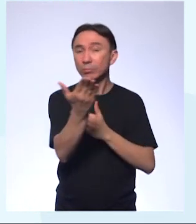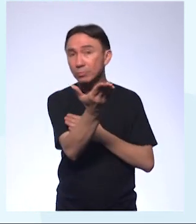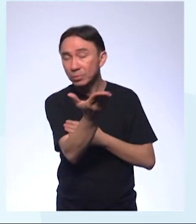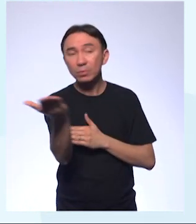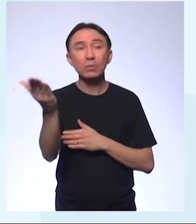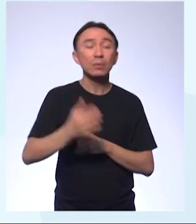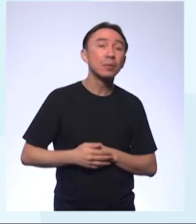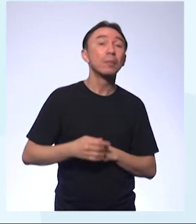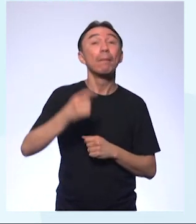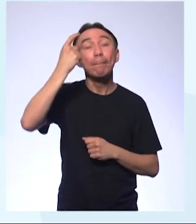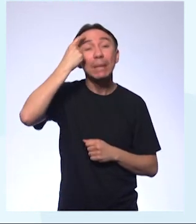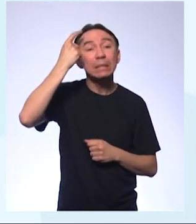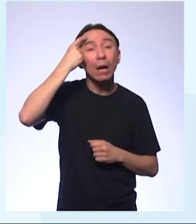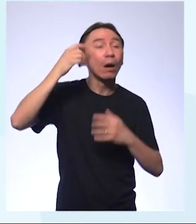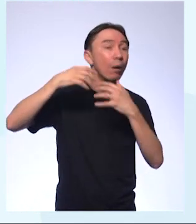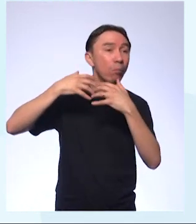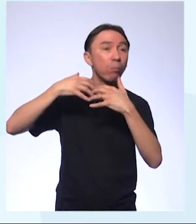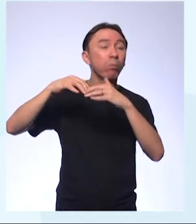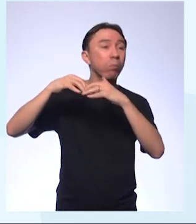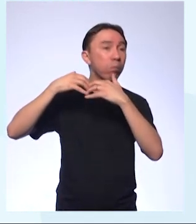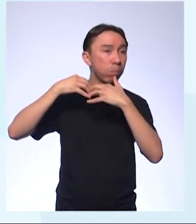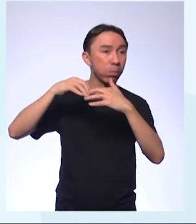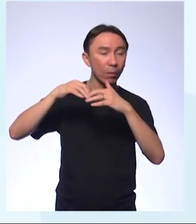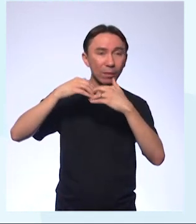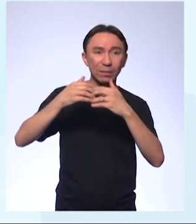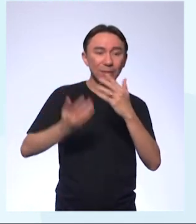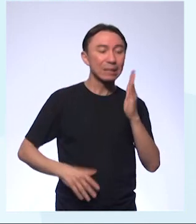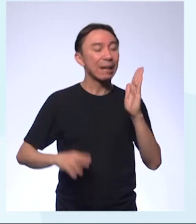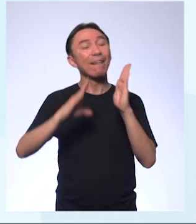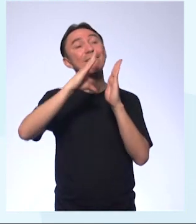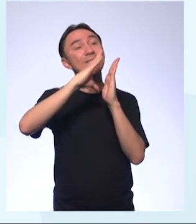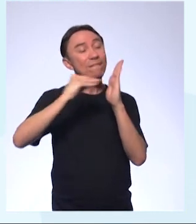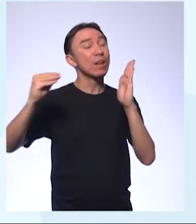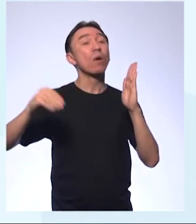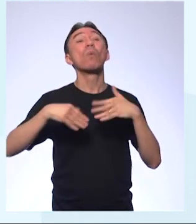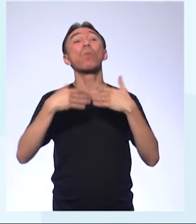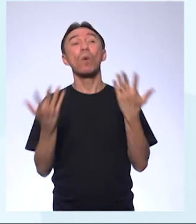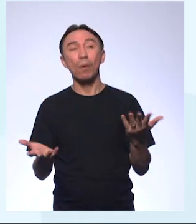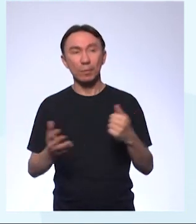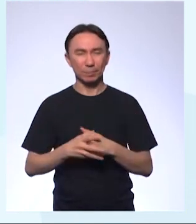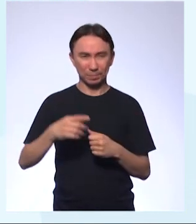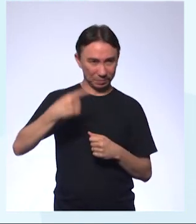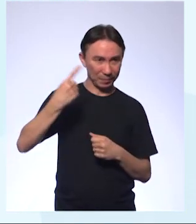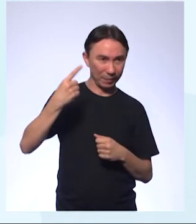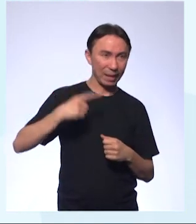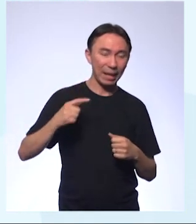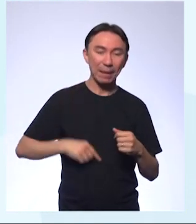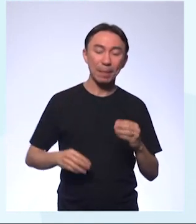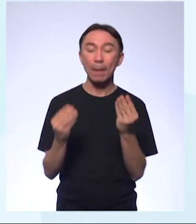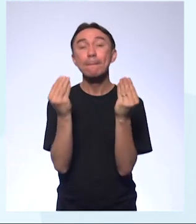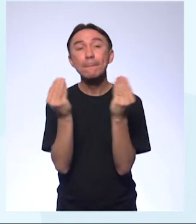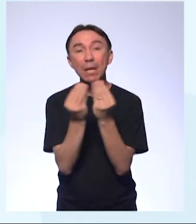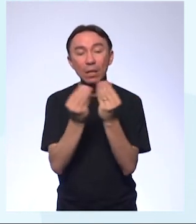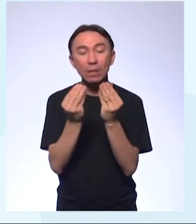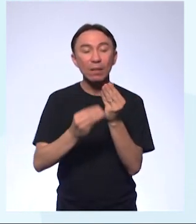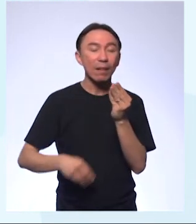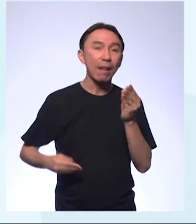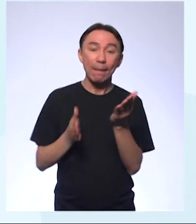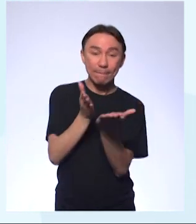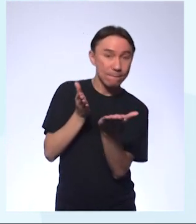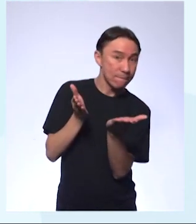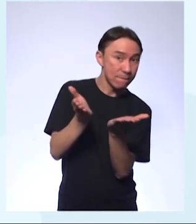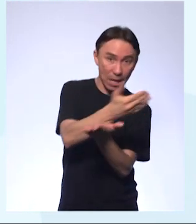Aqui, vocês têm 4 explicações, né, dos nossos modelos. E aí eu quero